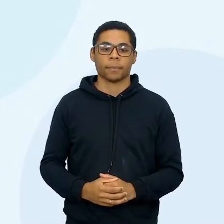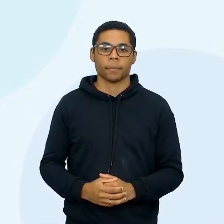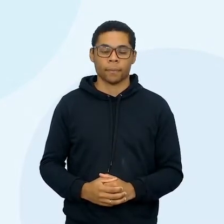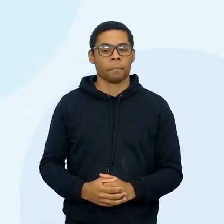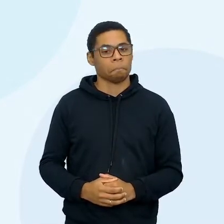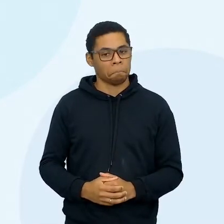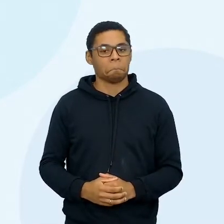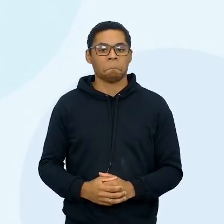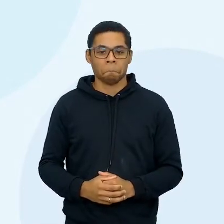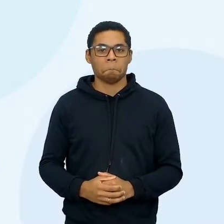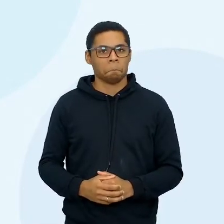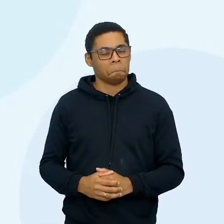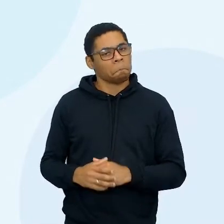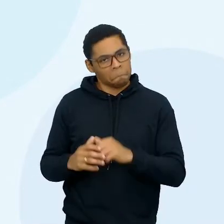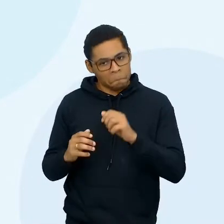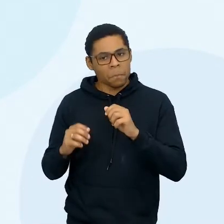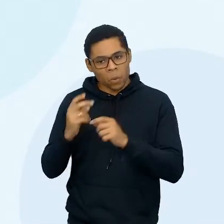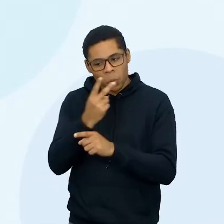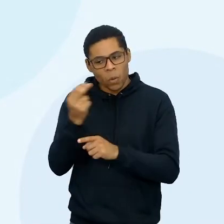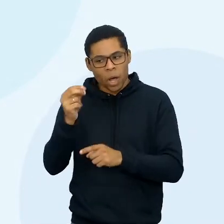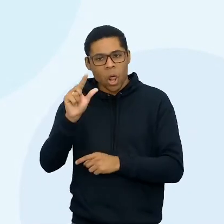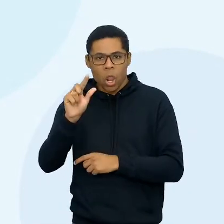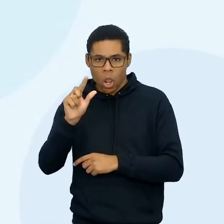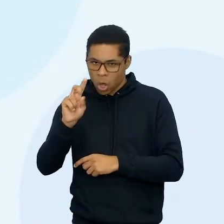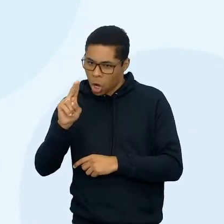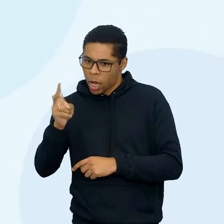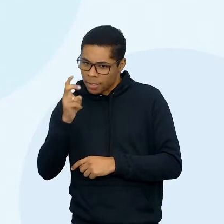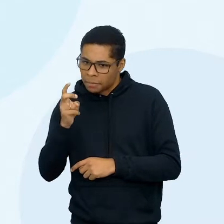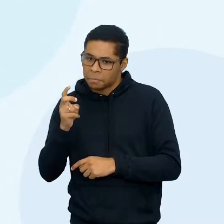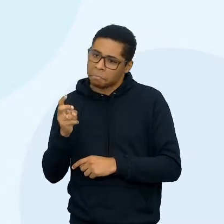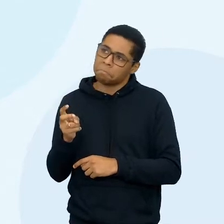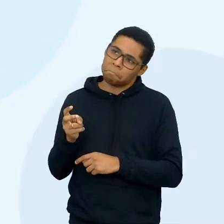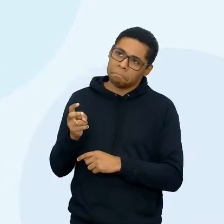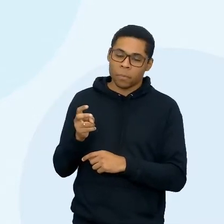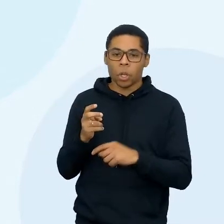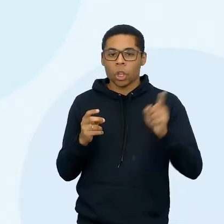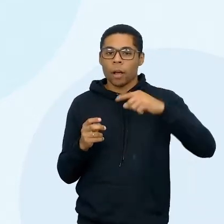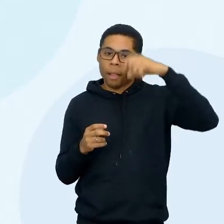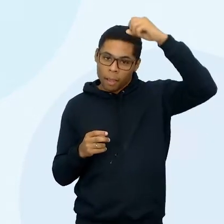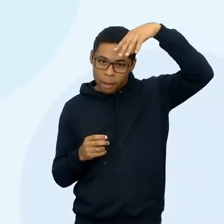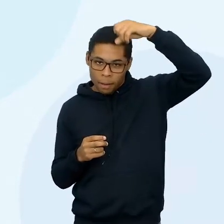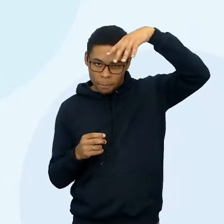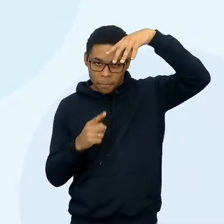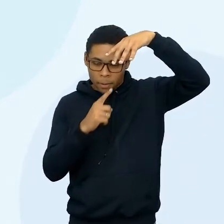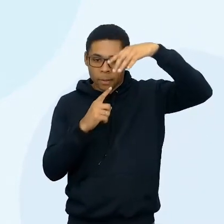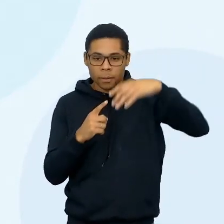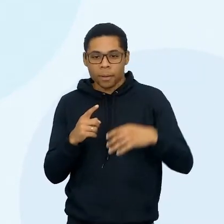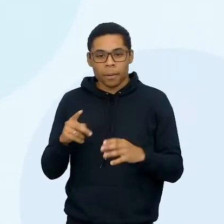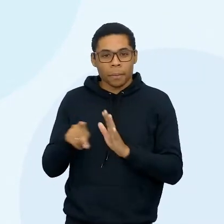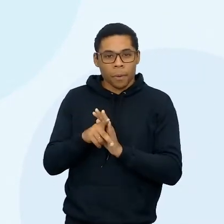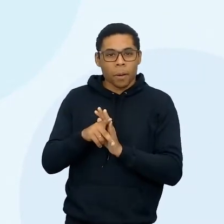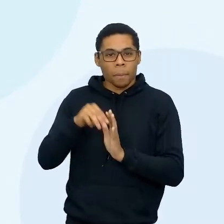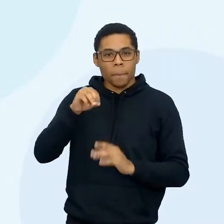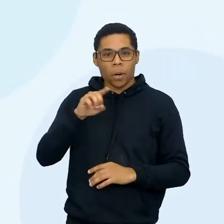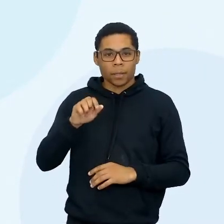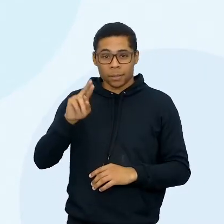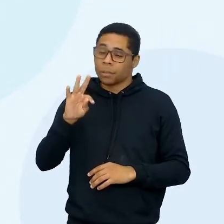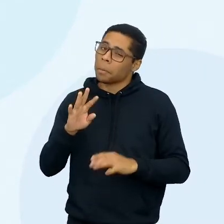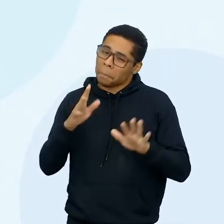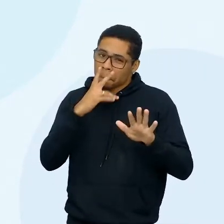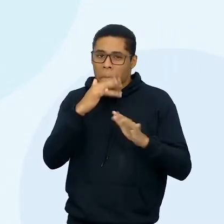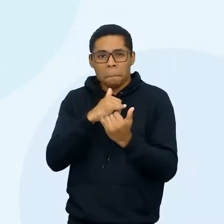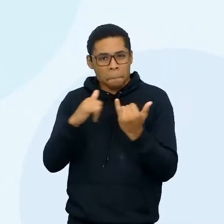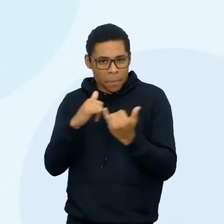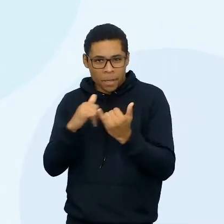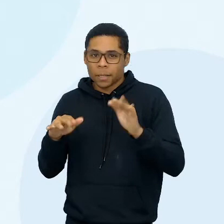até deu uma enganada na gente porque esses 200 lux diz que a nossa lâmpada aí de Moser, ela deveria ser equivalente